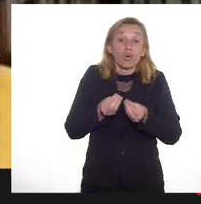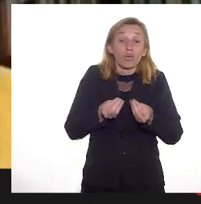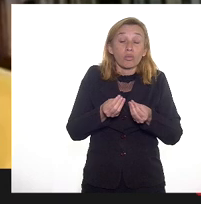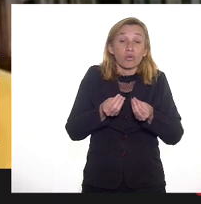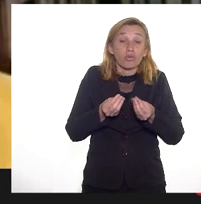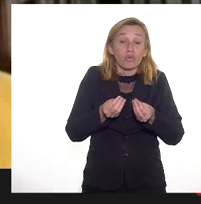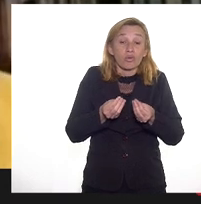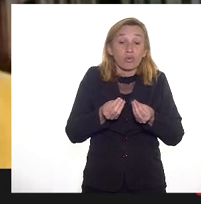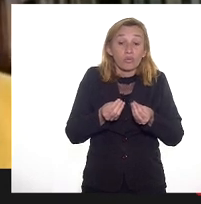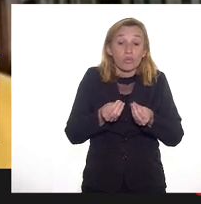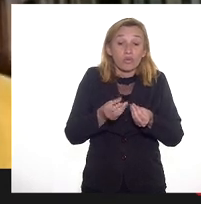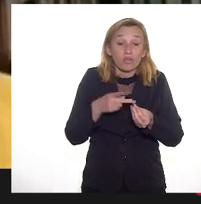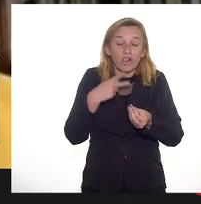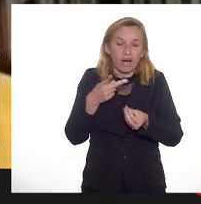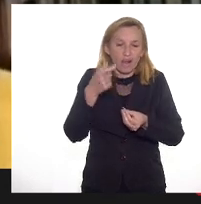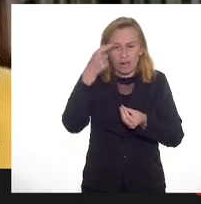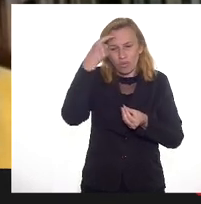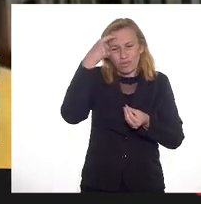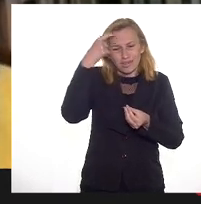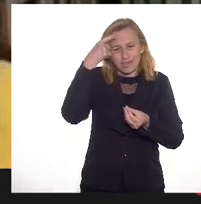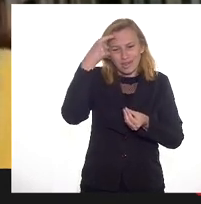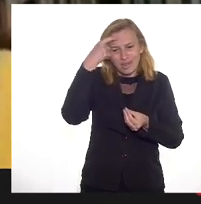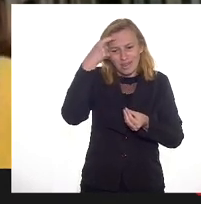dizer, a consciência de uma